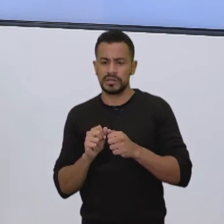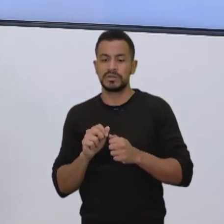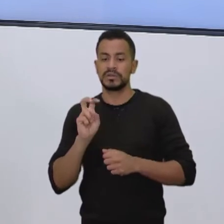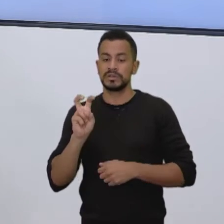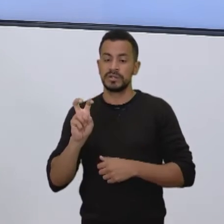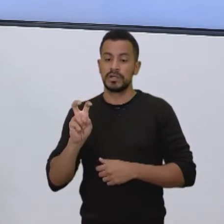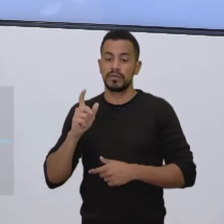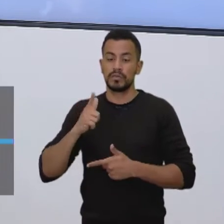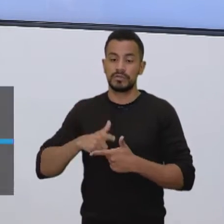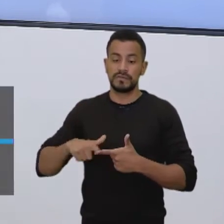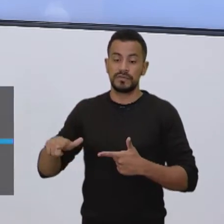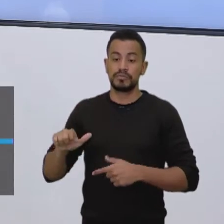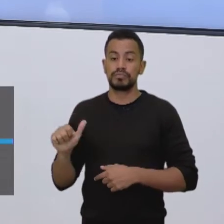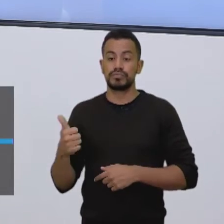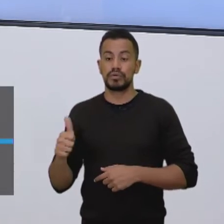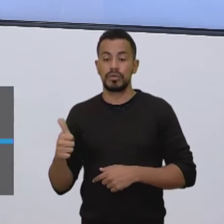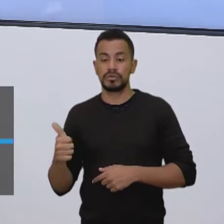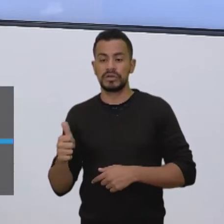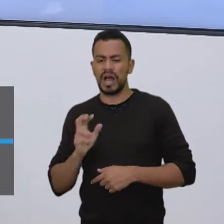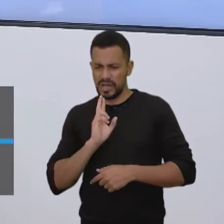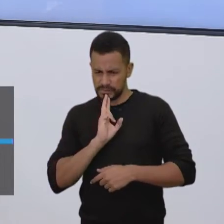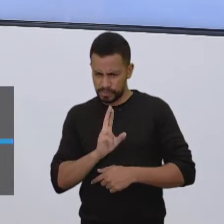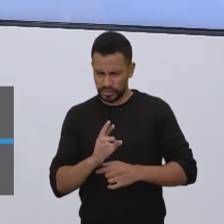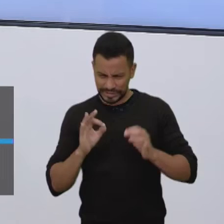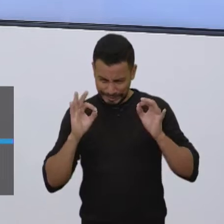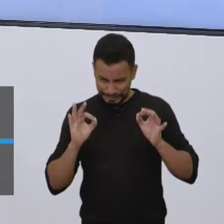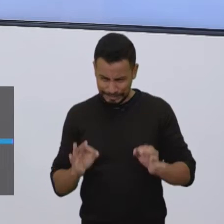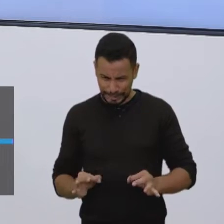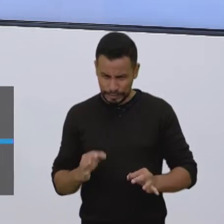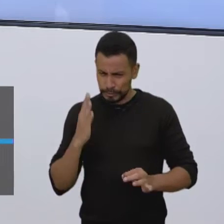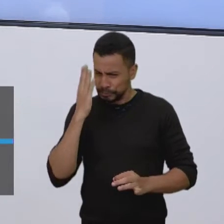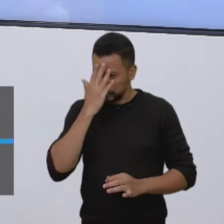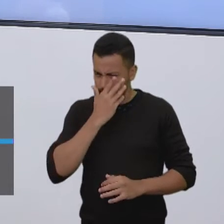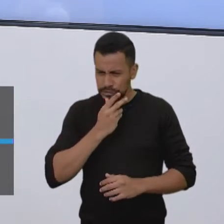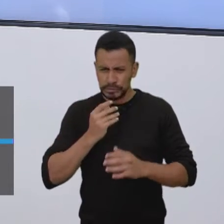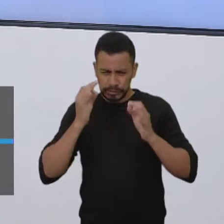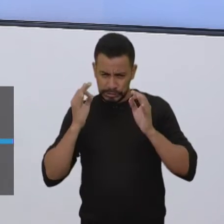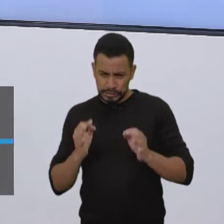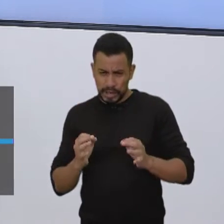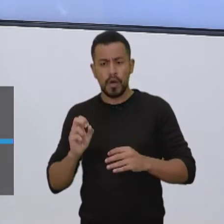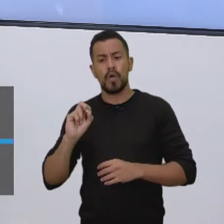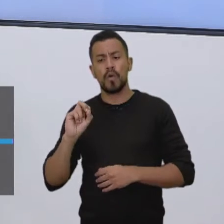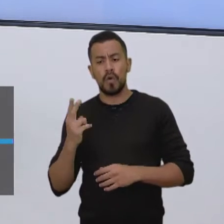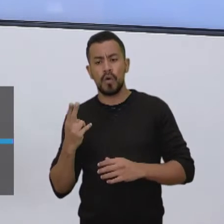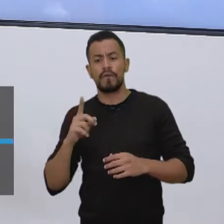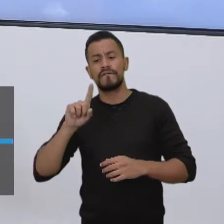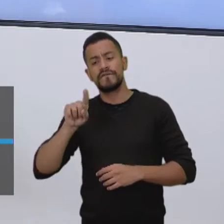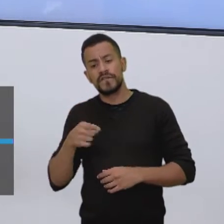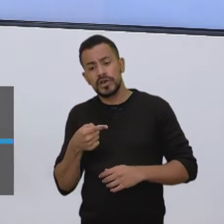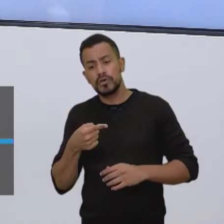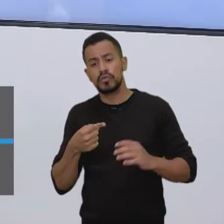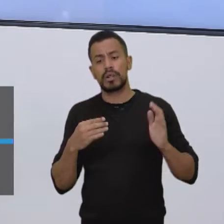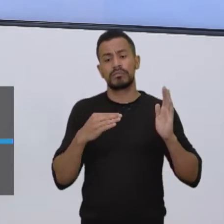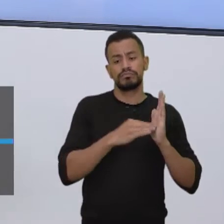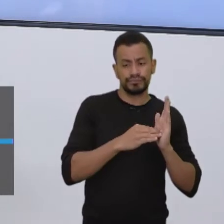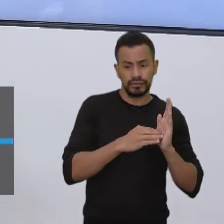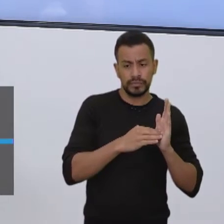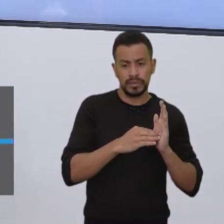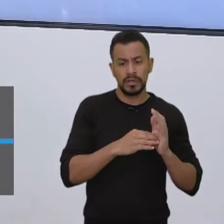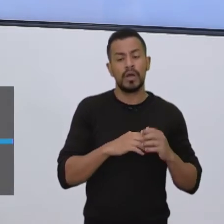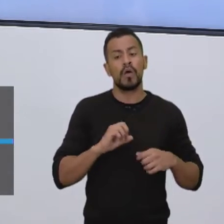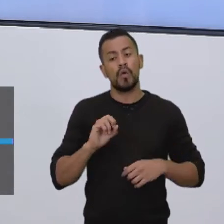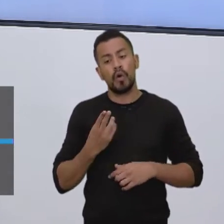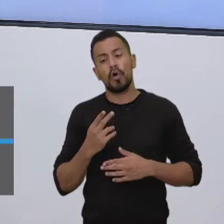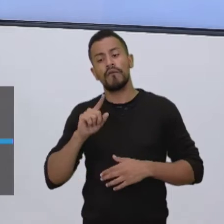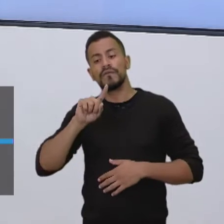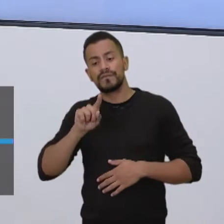que quando eu divido 5 por 11 vai dar exato, bonitinho, o número natural? Ou será que vai dar um número com vírgula que vai ter fim, um decimal exato?